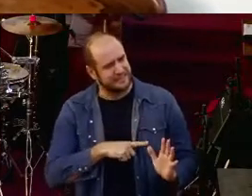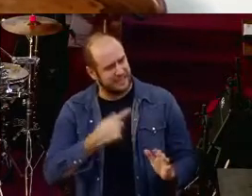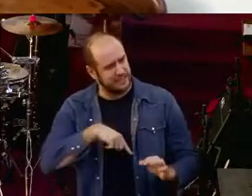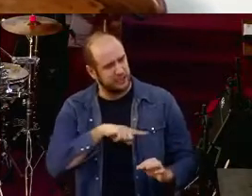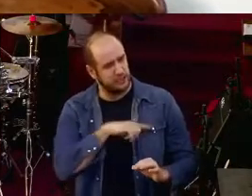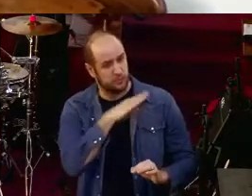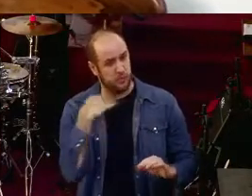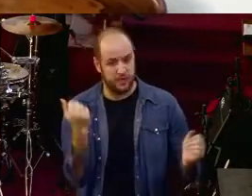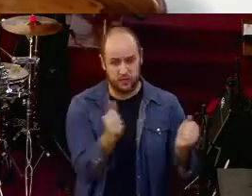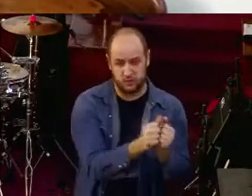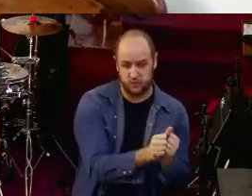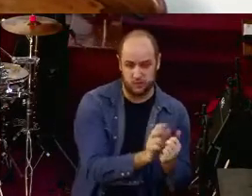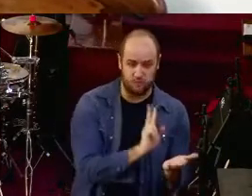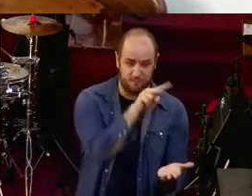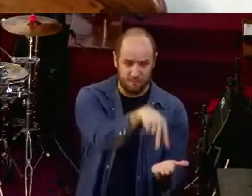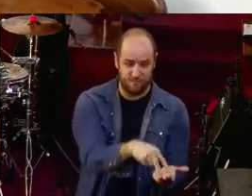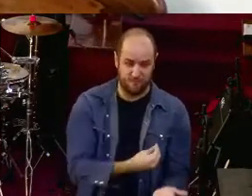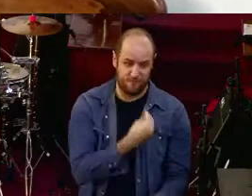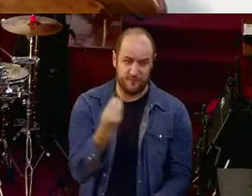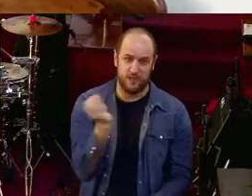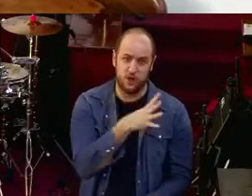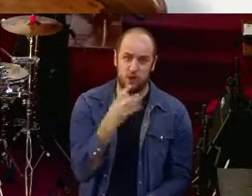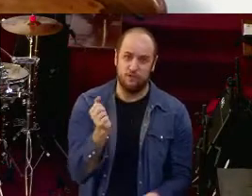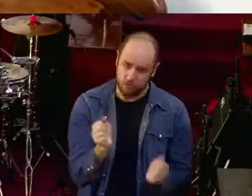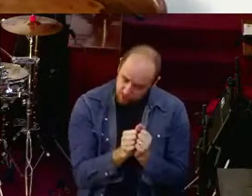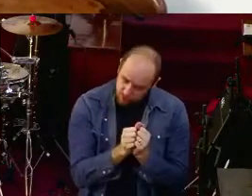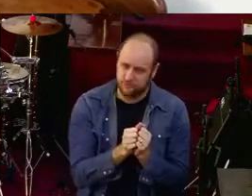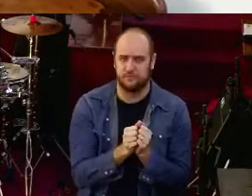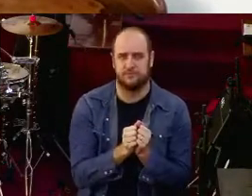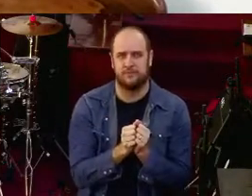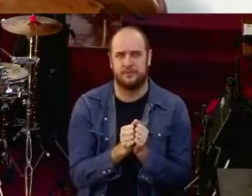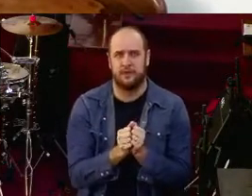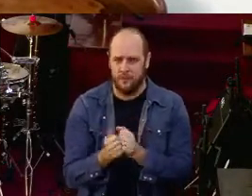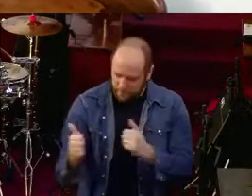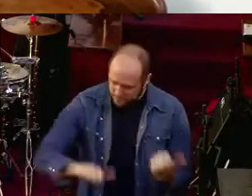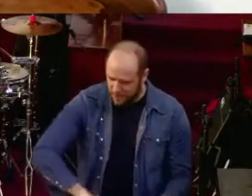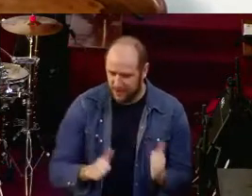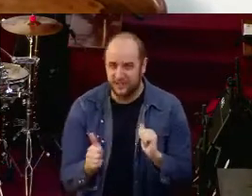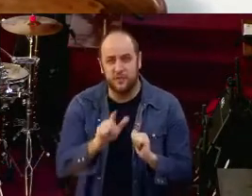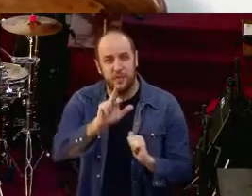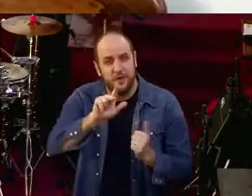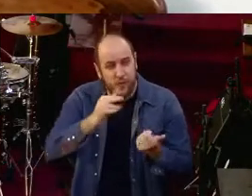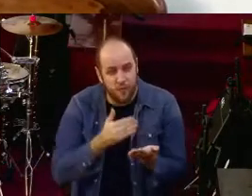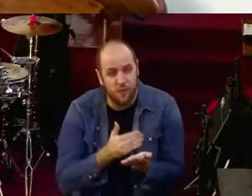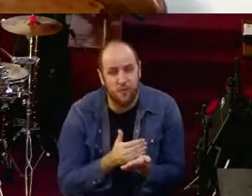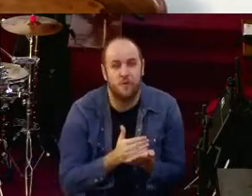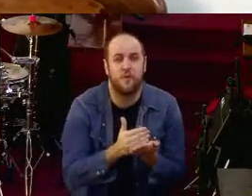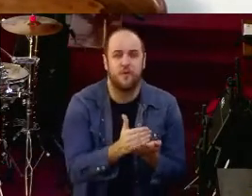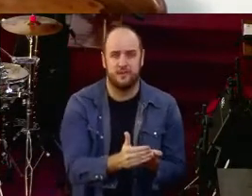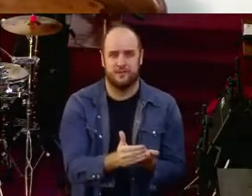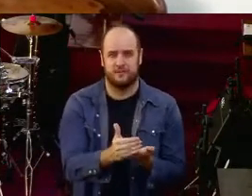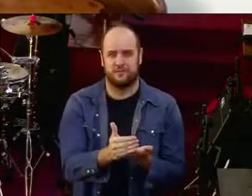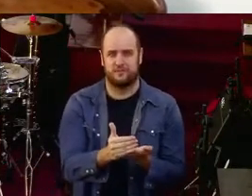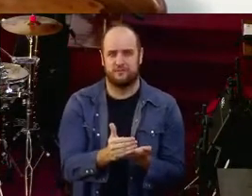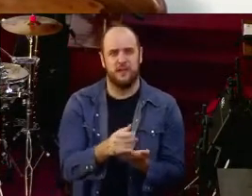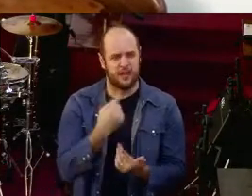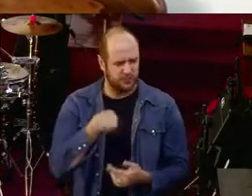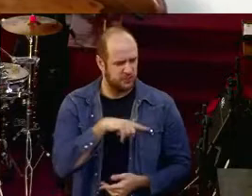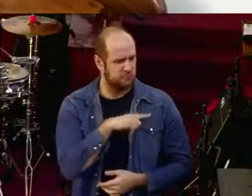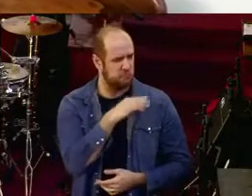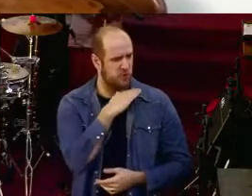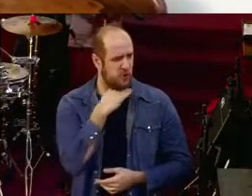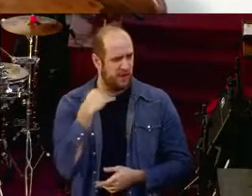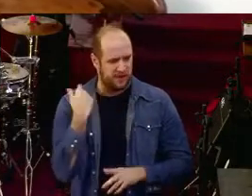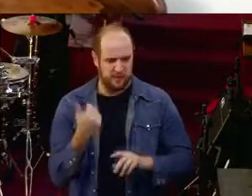Então o batismo é sempre um começo. Nós morremos por causa dos nossos pecados e fomos ressuscitados